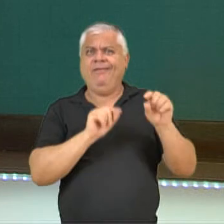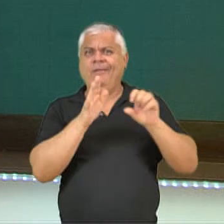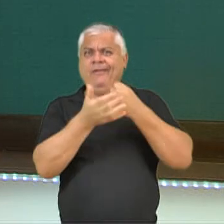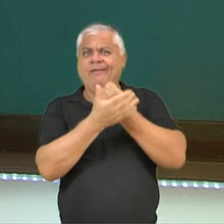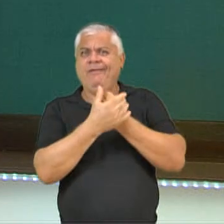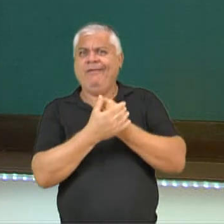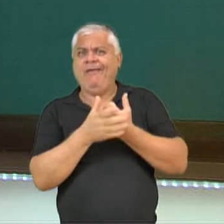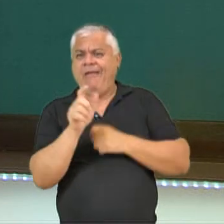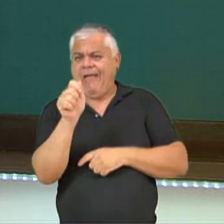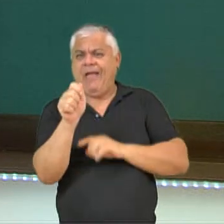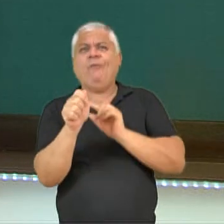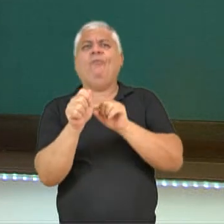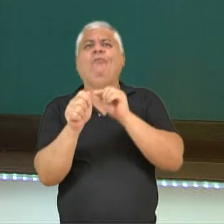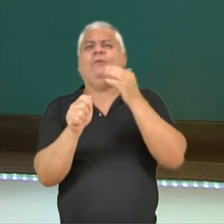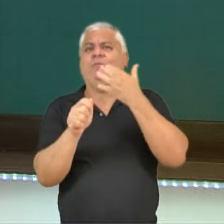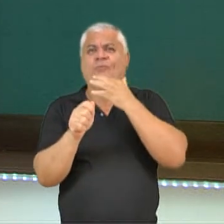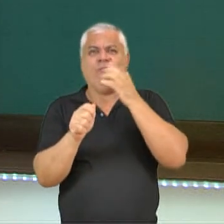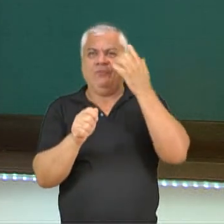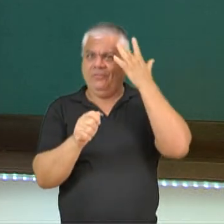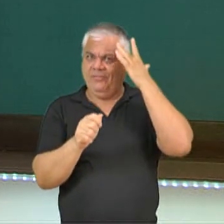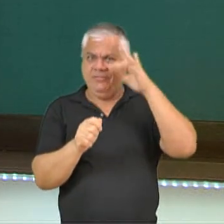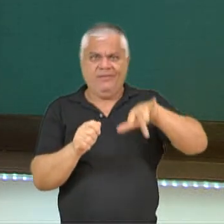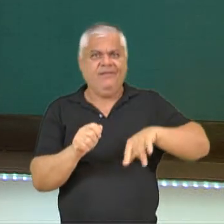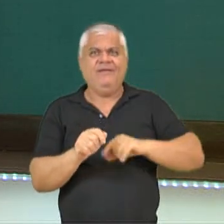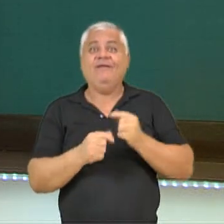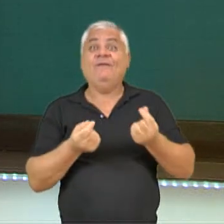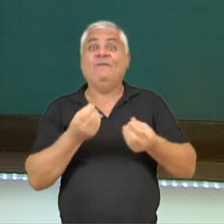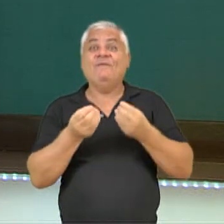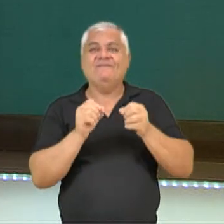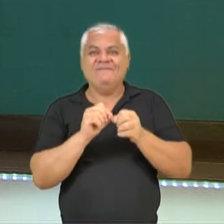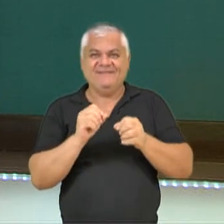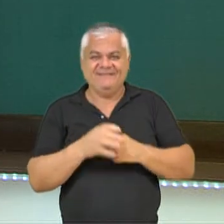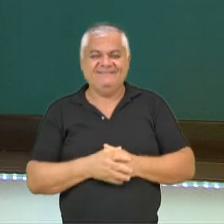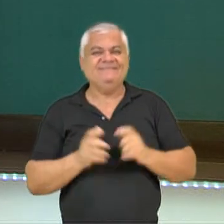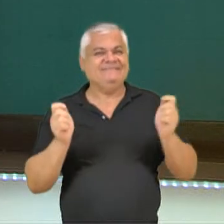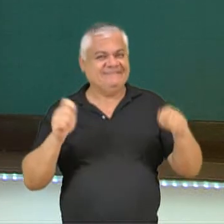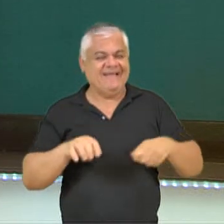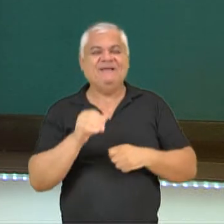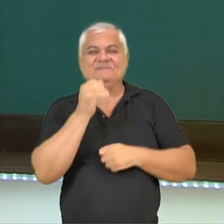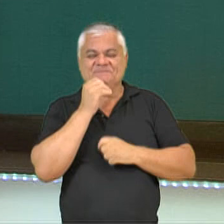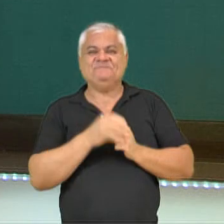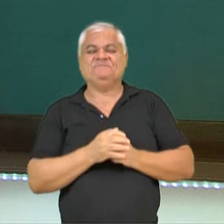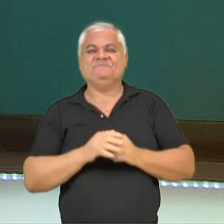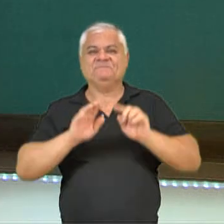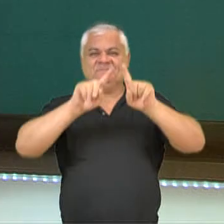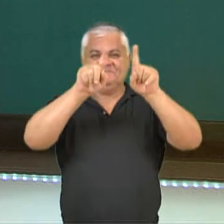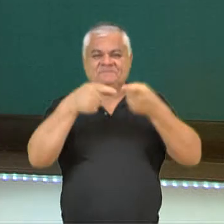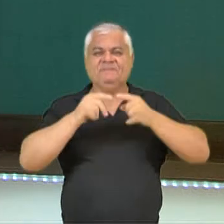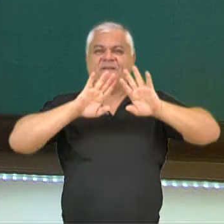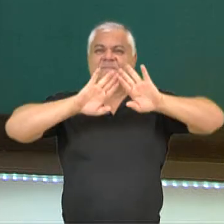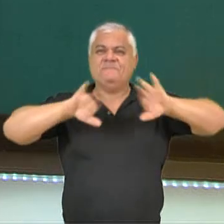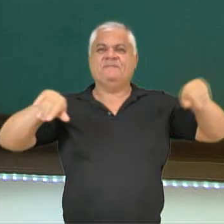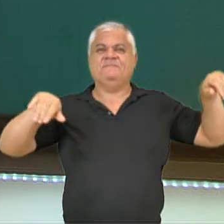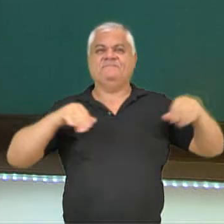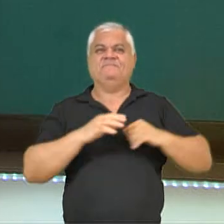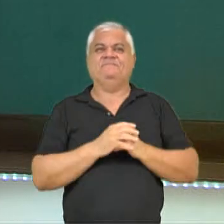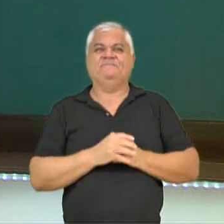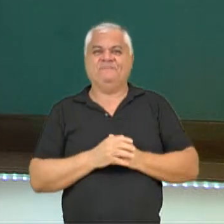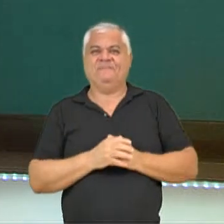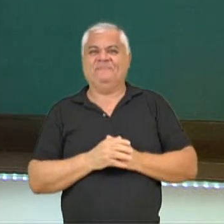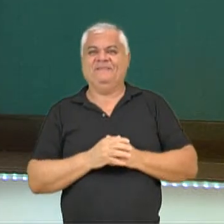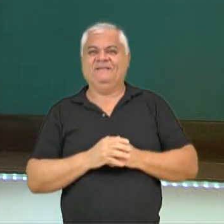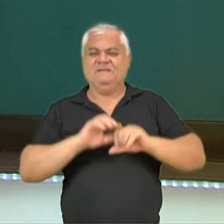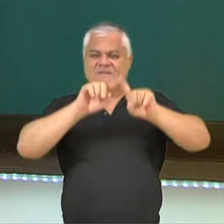para multiplicar. Posso fazer alguma coisa com essa expressão? Posso, eu posso retirar os parênteses efetuando a distribuição